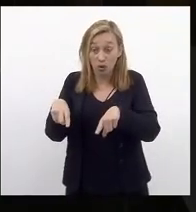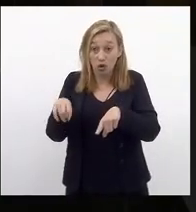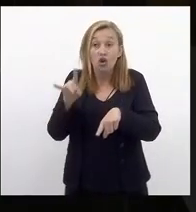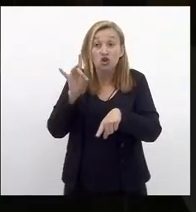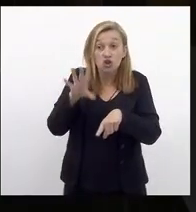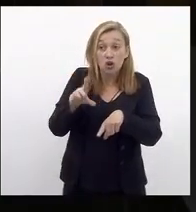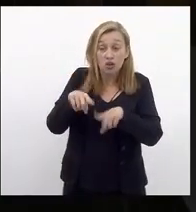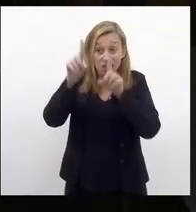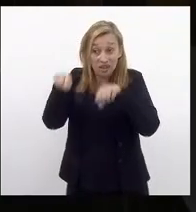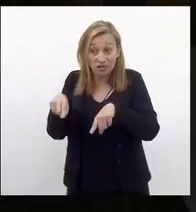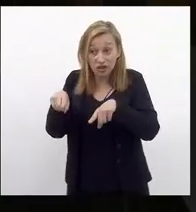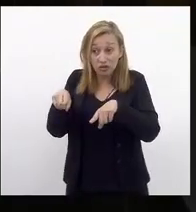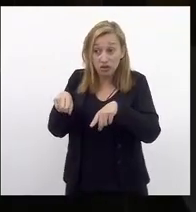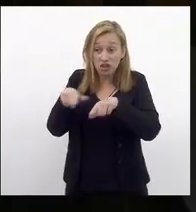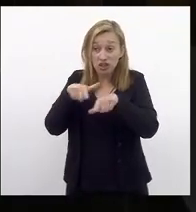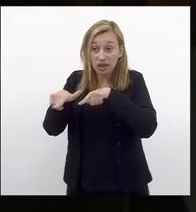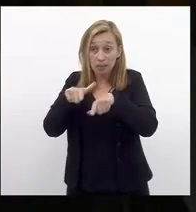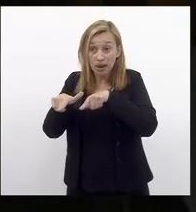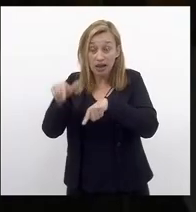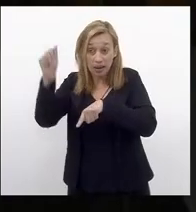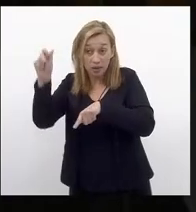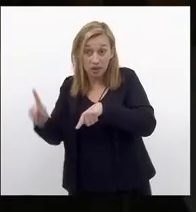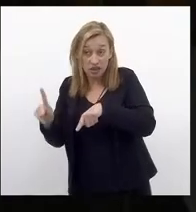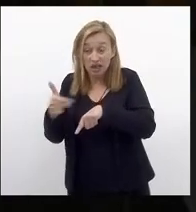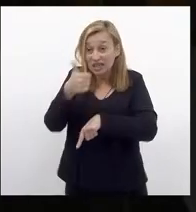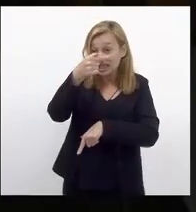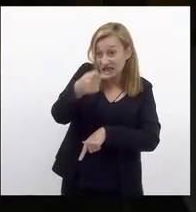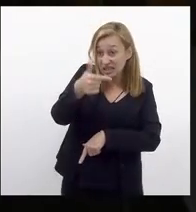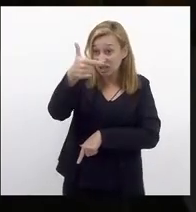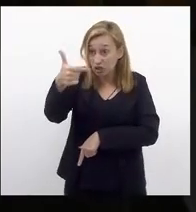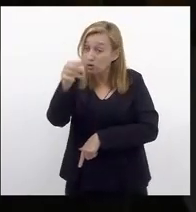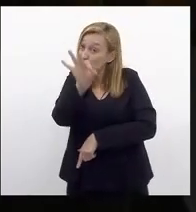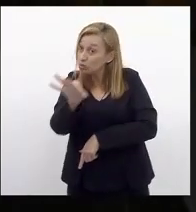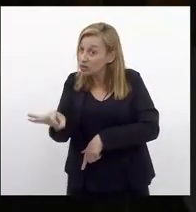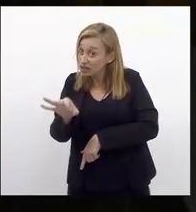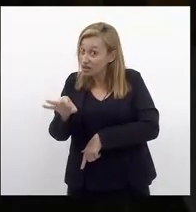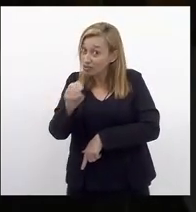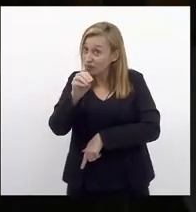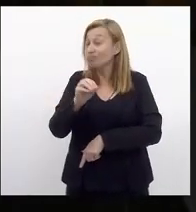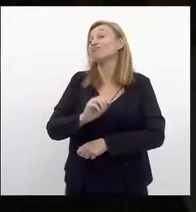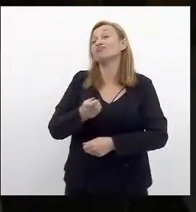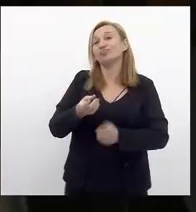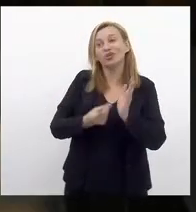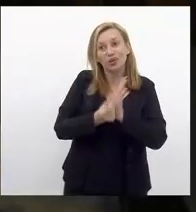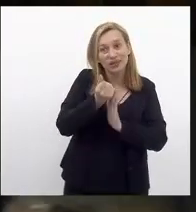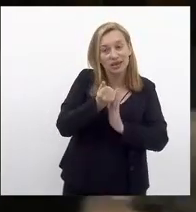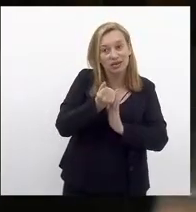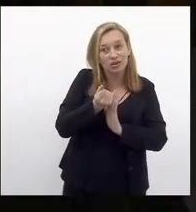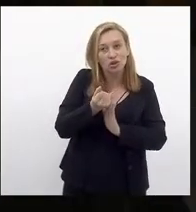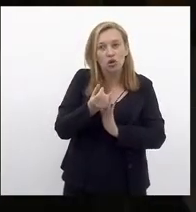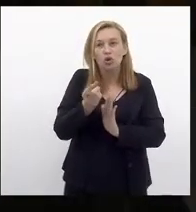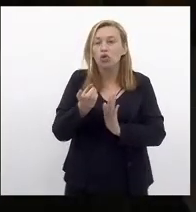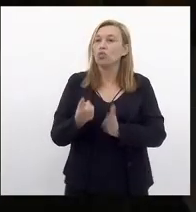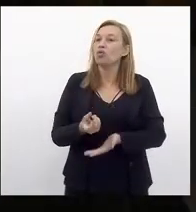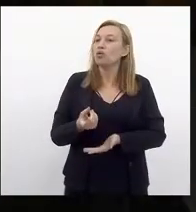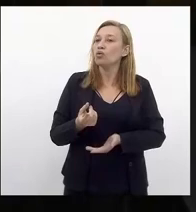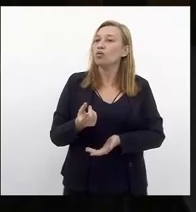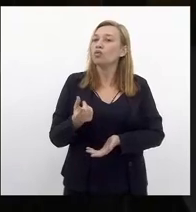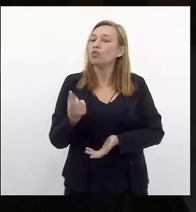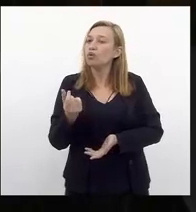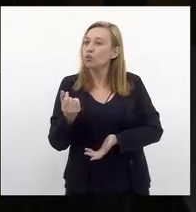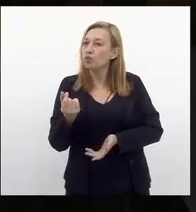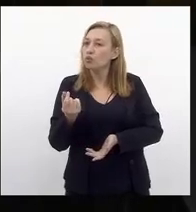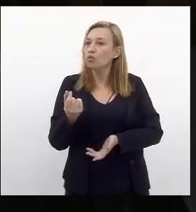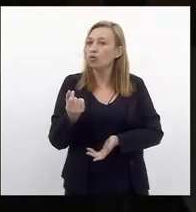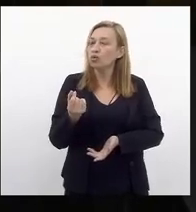servidores ativos e inativos é que setenta e dois por cento do orçamento o custo Previdenciário